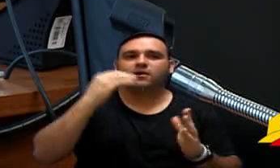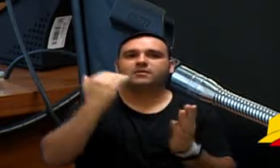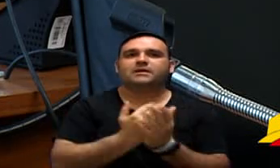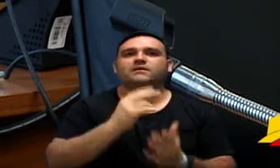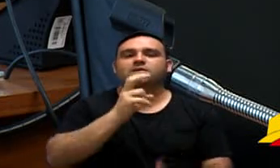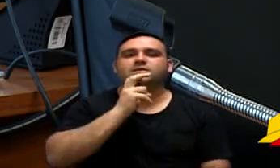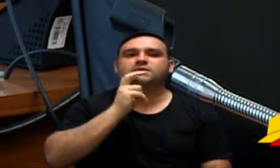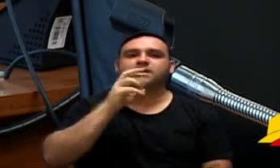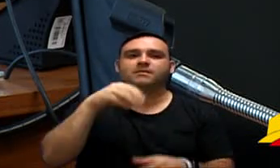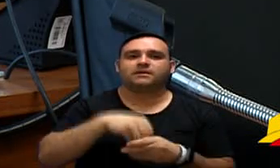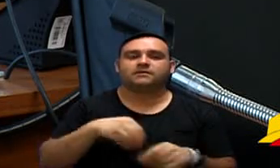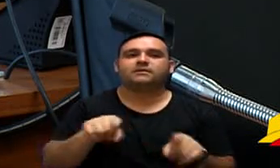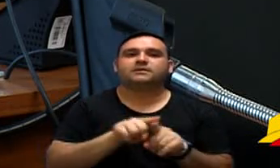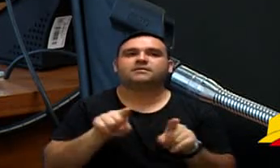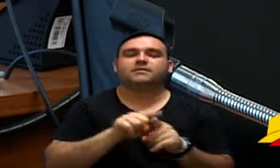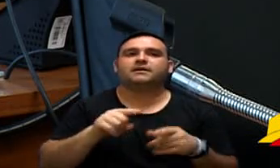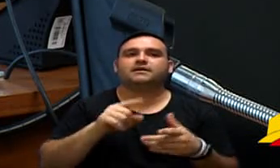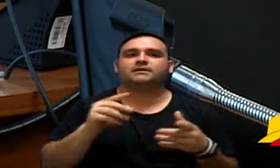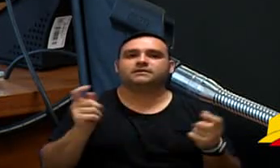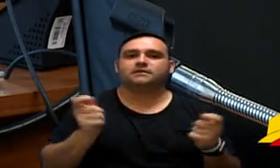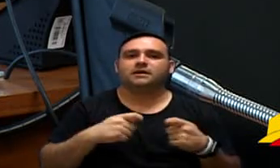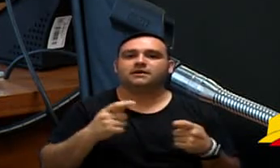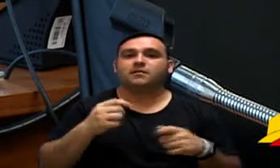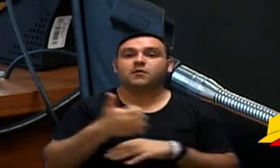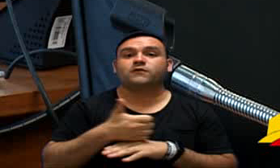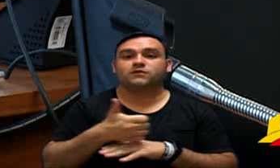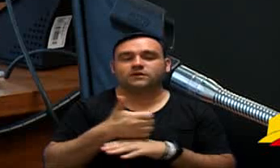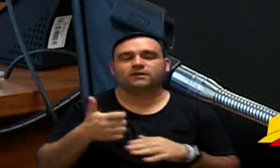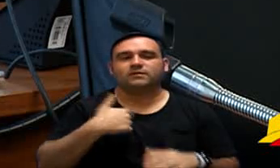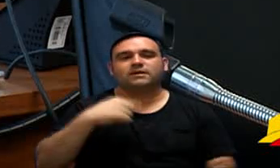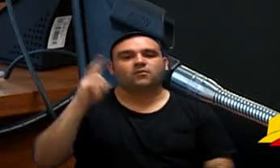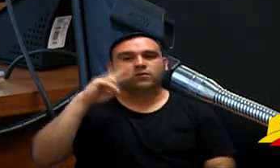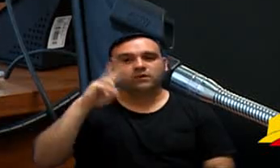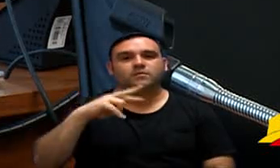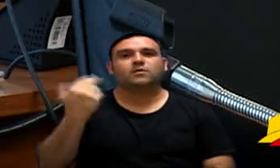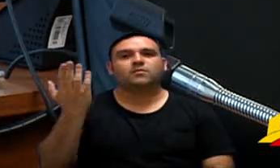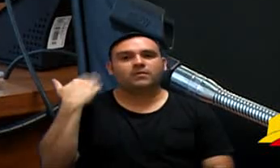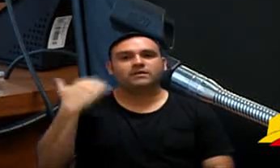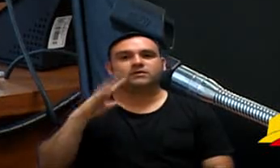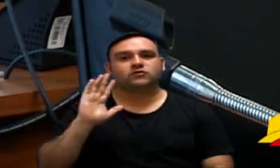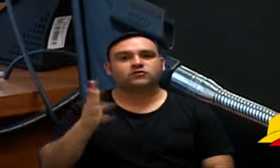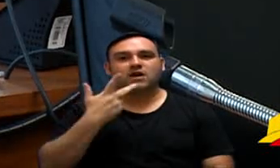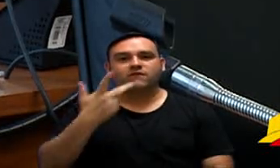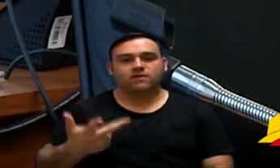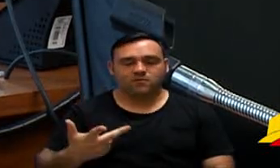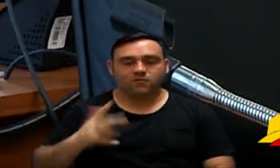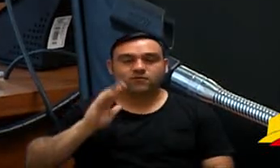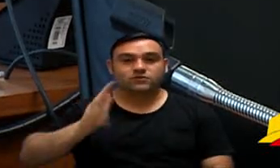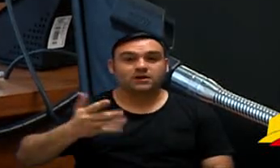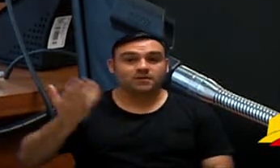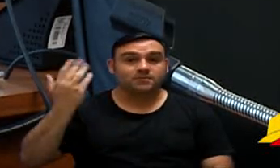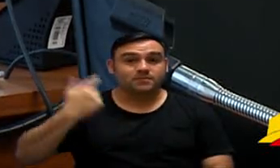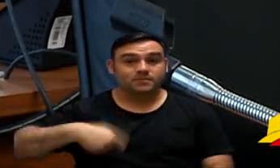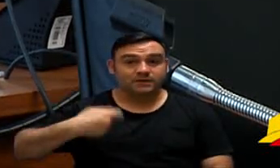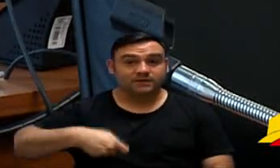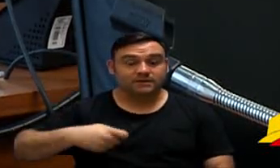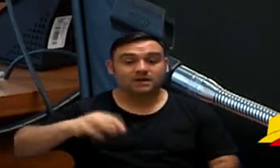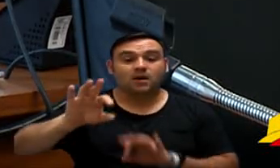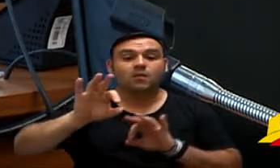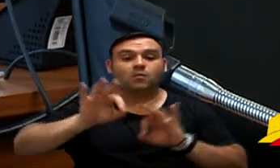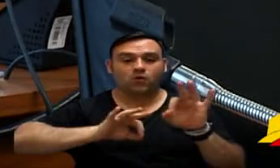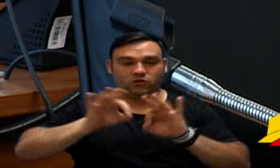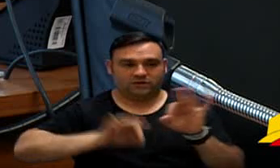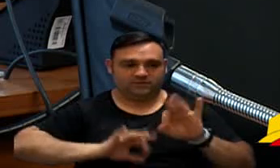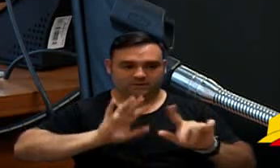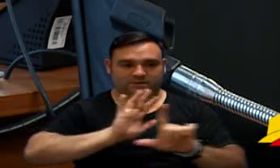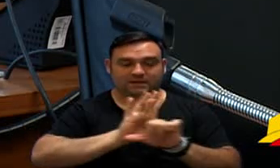respeitada em Sorocaba, que seja incluído aí os profissionais? Eu lembro que o senhor já adiantou em outro momento que precisaria de um projeto de lei.